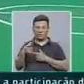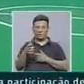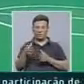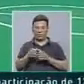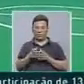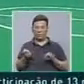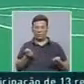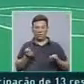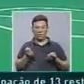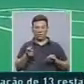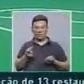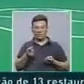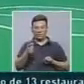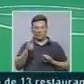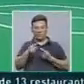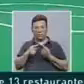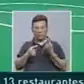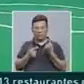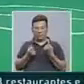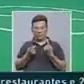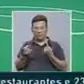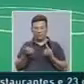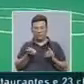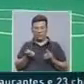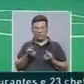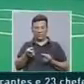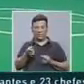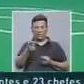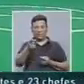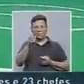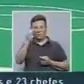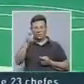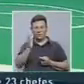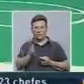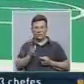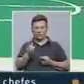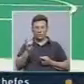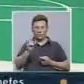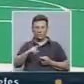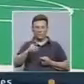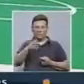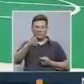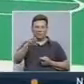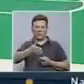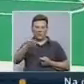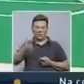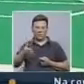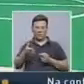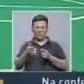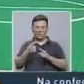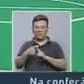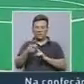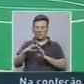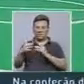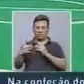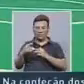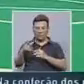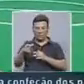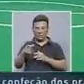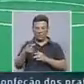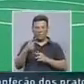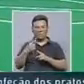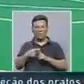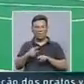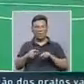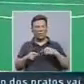comissão organizadora um dos. Professor, este festival já vai na 11ª edição, para além deste futebol robótico, que